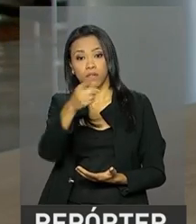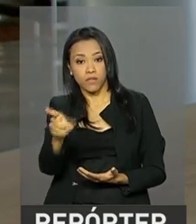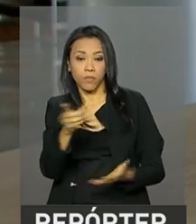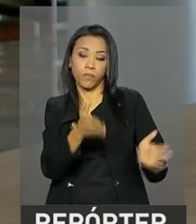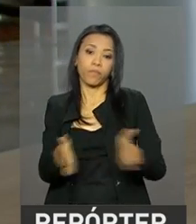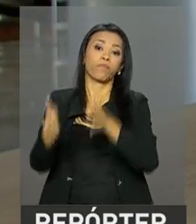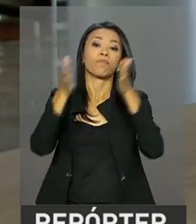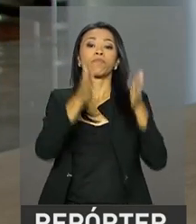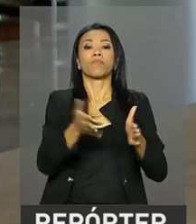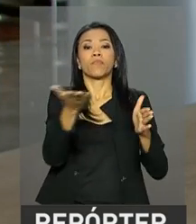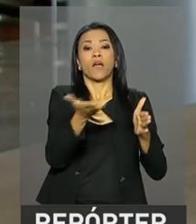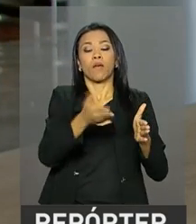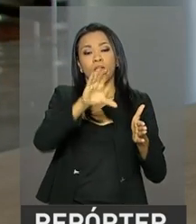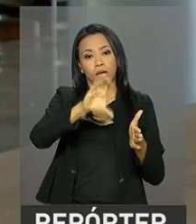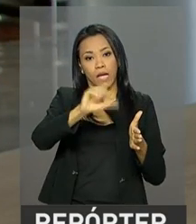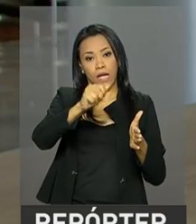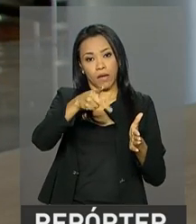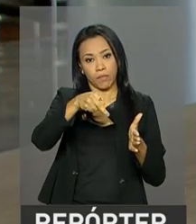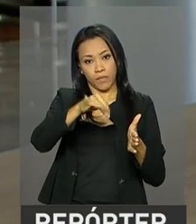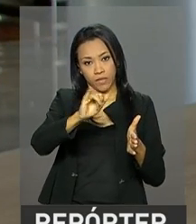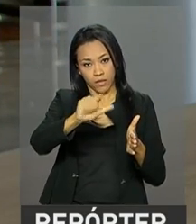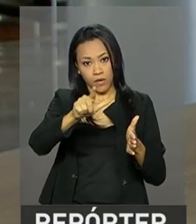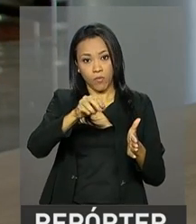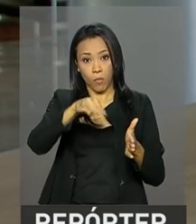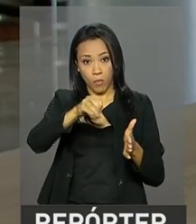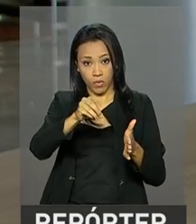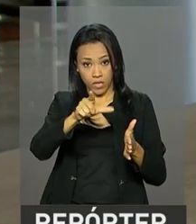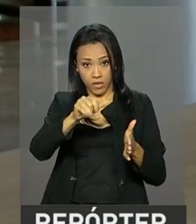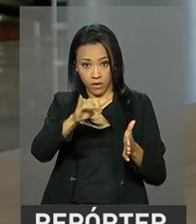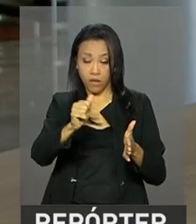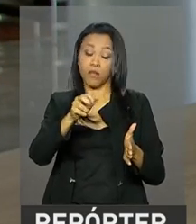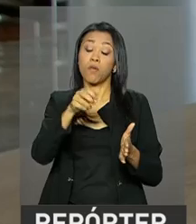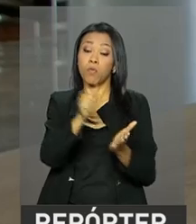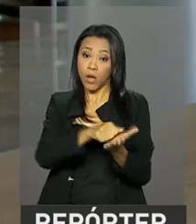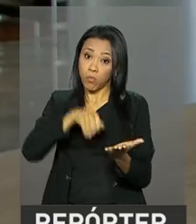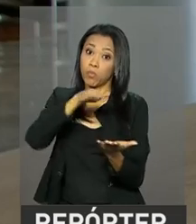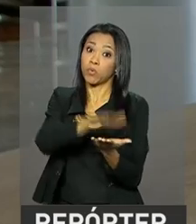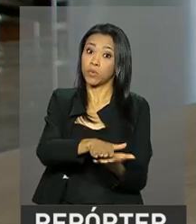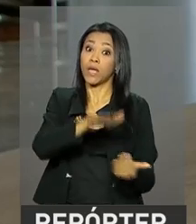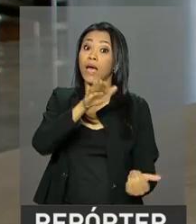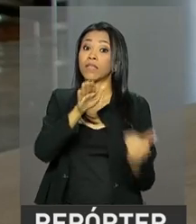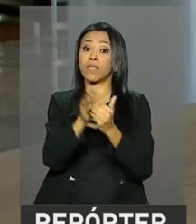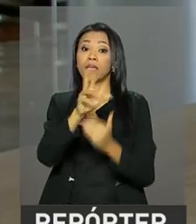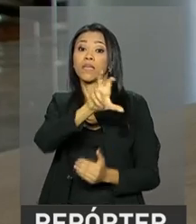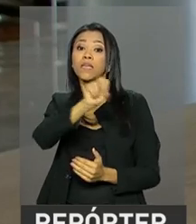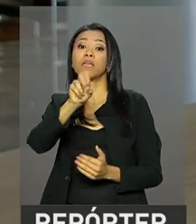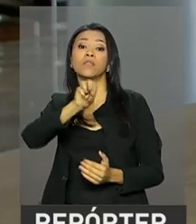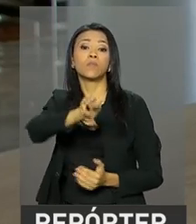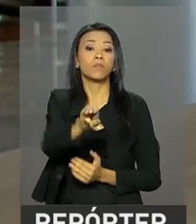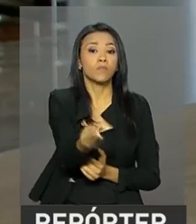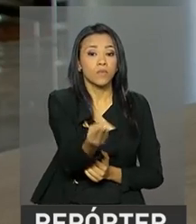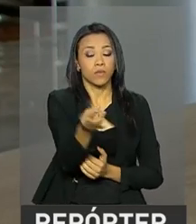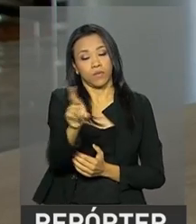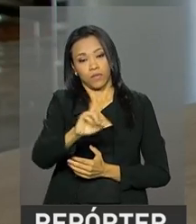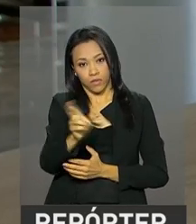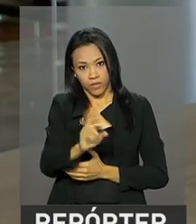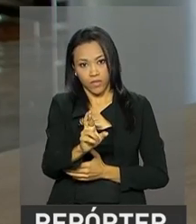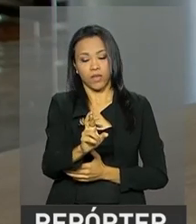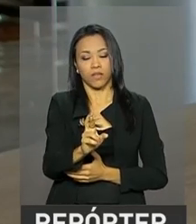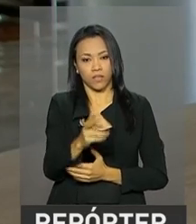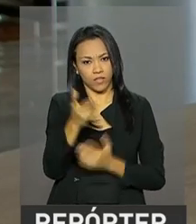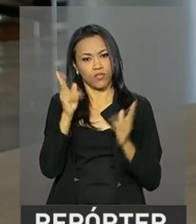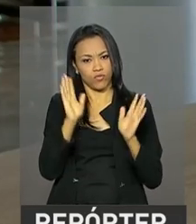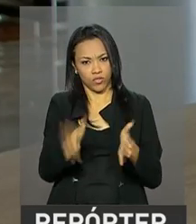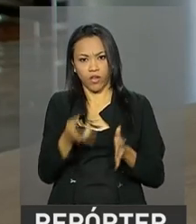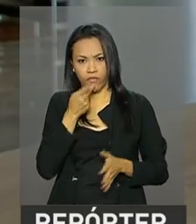mercado de capitais a multa aplicada pela cvm poderá chegar a 500 milhões de reais no caso de infrações como